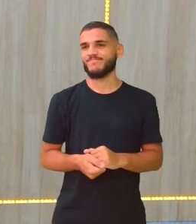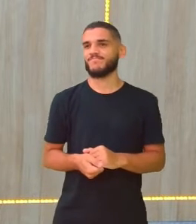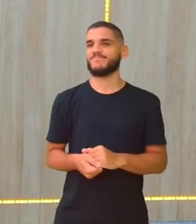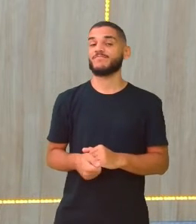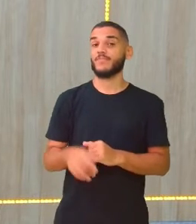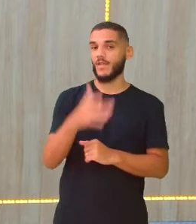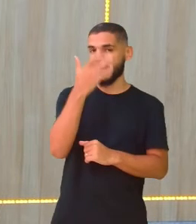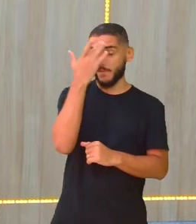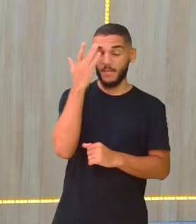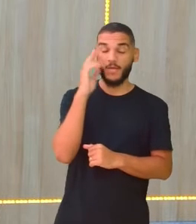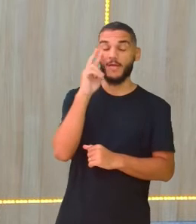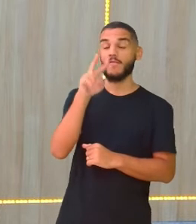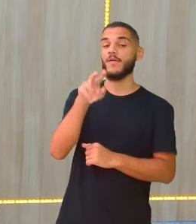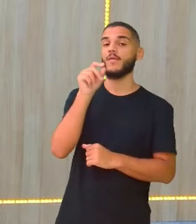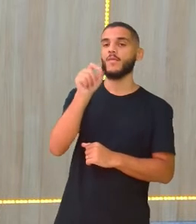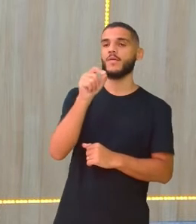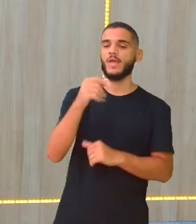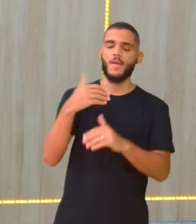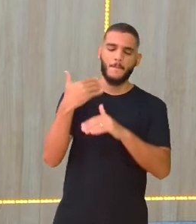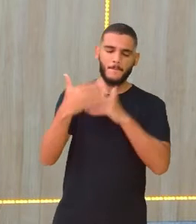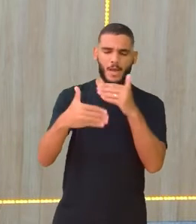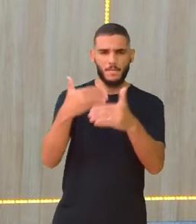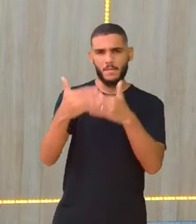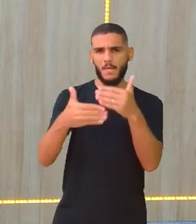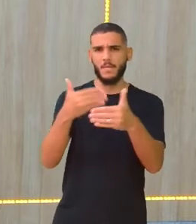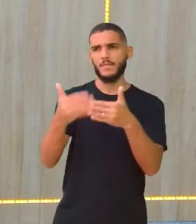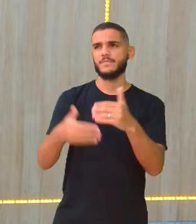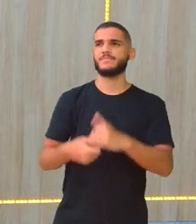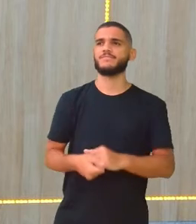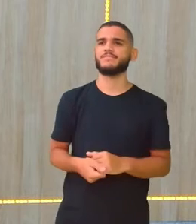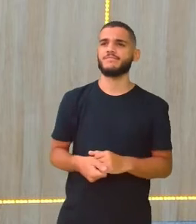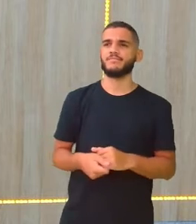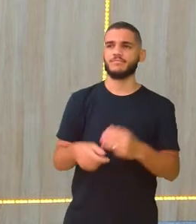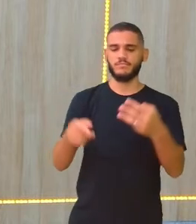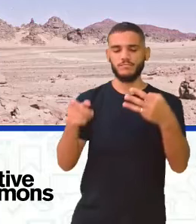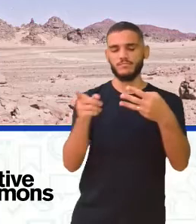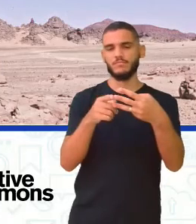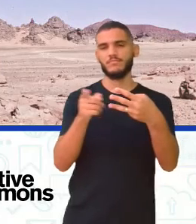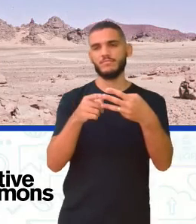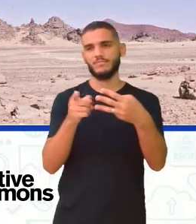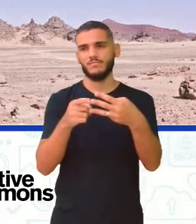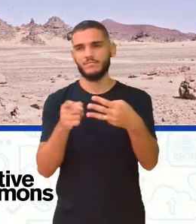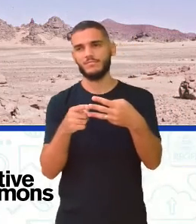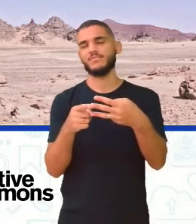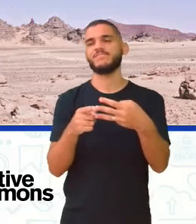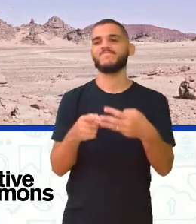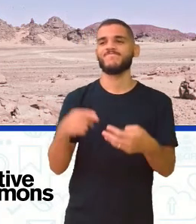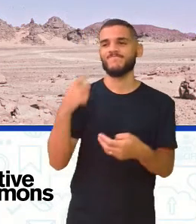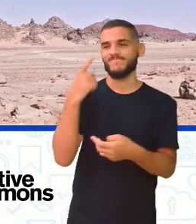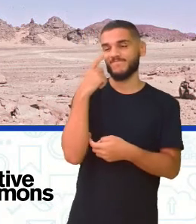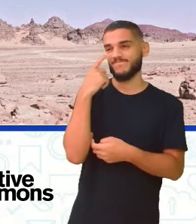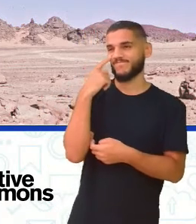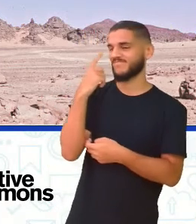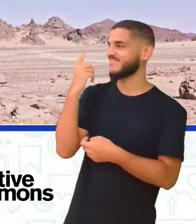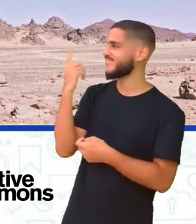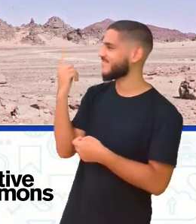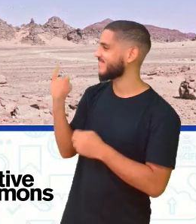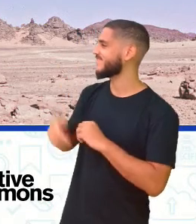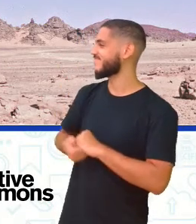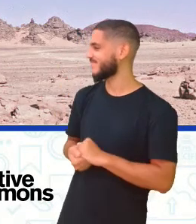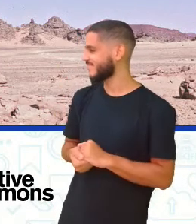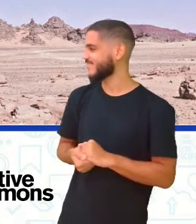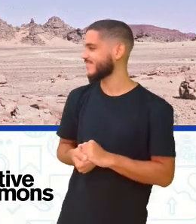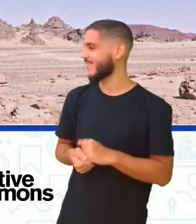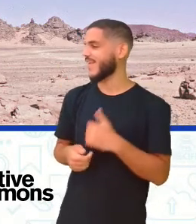aí, ó, processo erosivo ocorrendo. Joga na tela, Juninho. Juninho, olha aí, ó. Com o